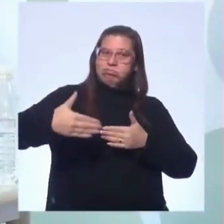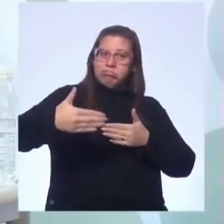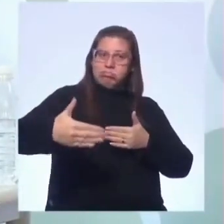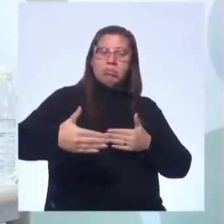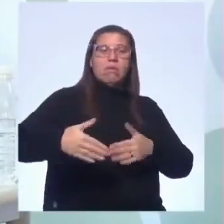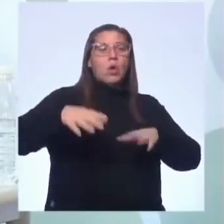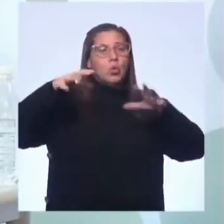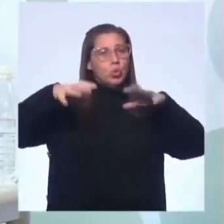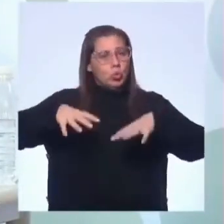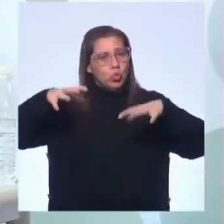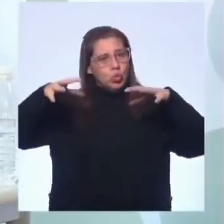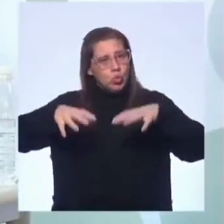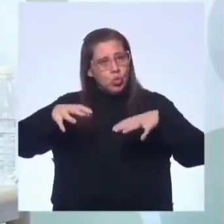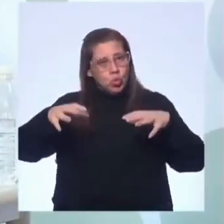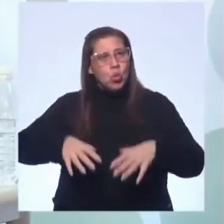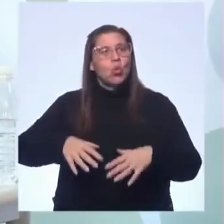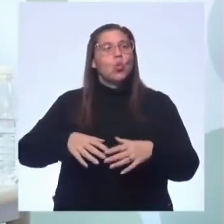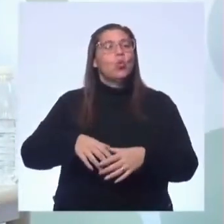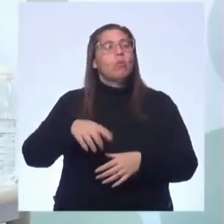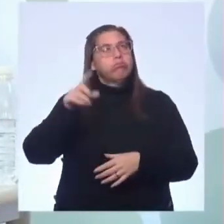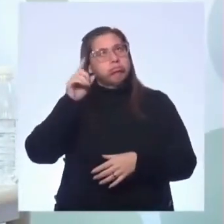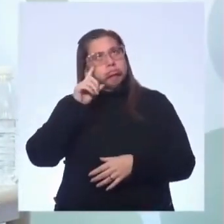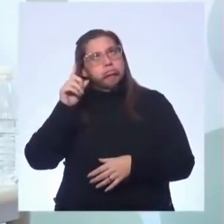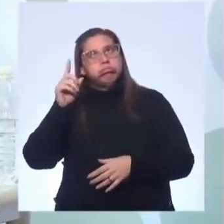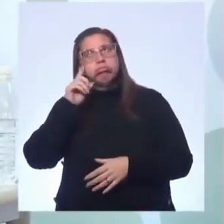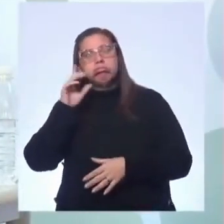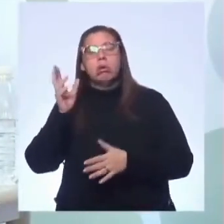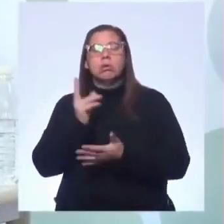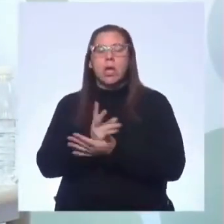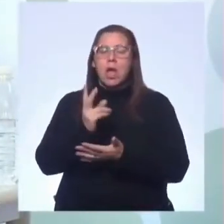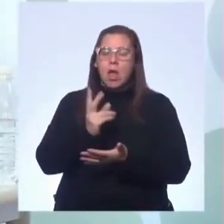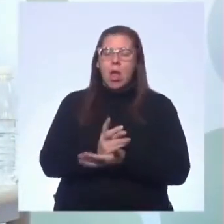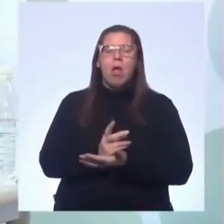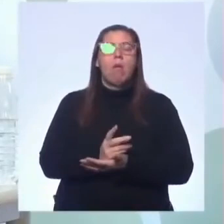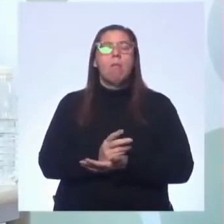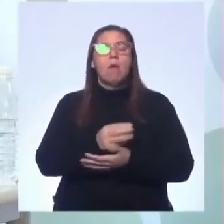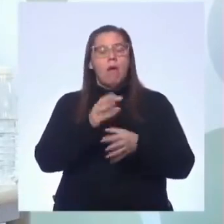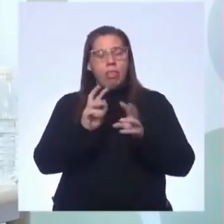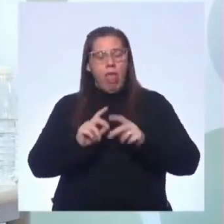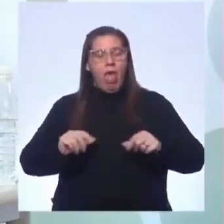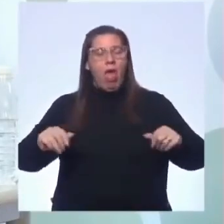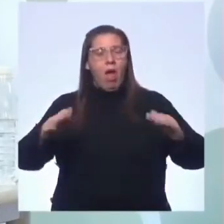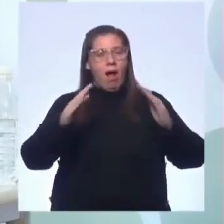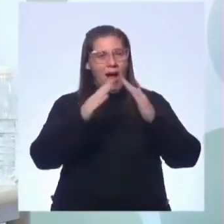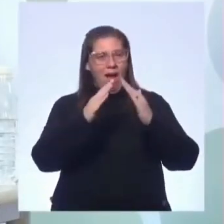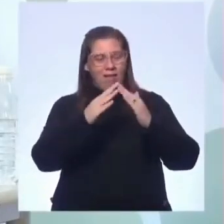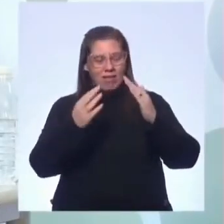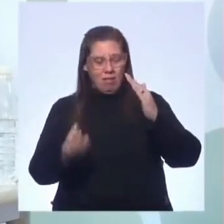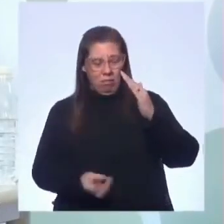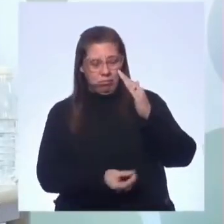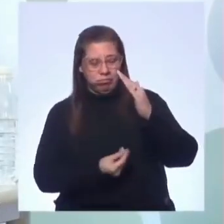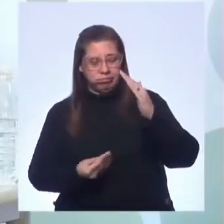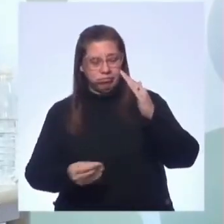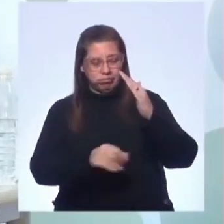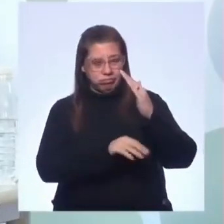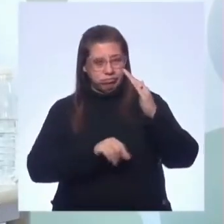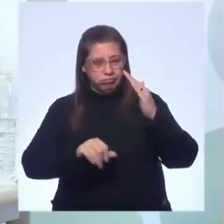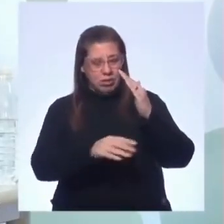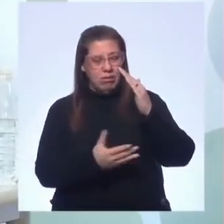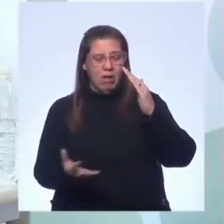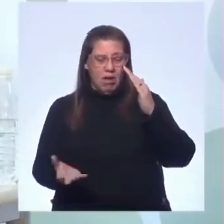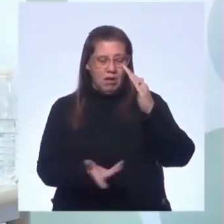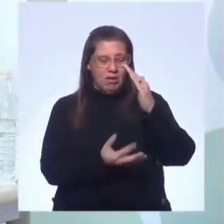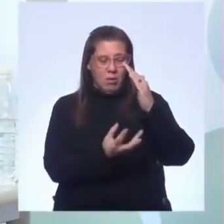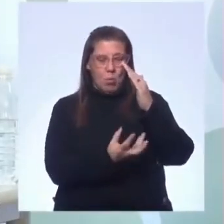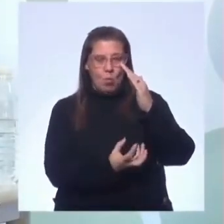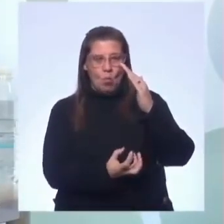Então a chuva ela vai descer, ela vai tirar aquela terra que está debaixo dessas casas. Com o passar do tempo, essa casa